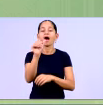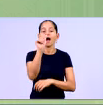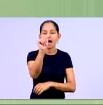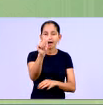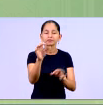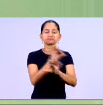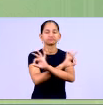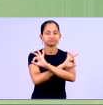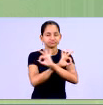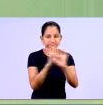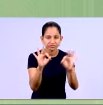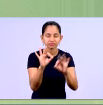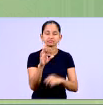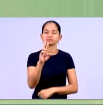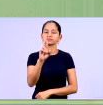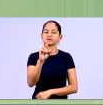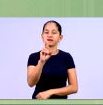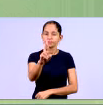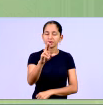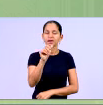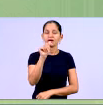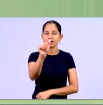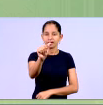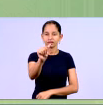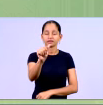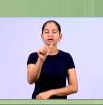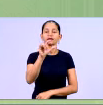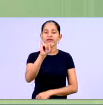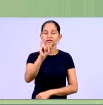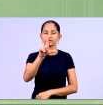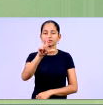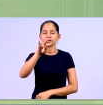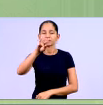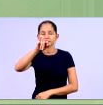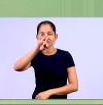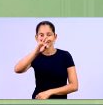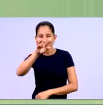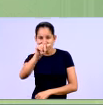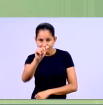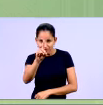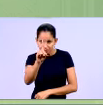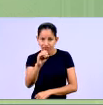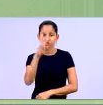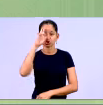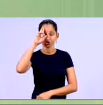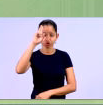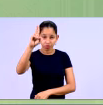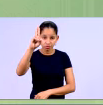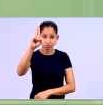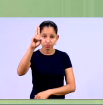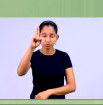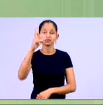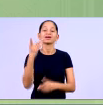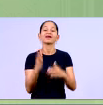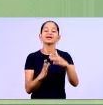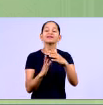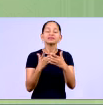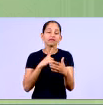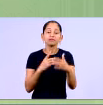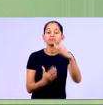perfeito. Sociedade comandita por ação, ilimitada para diretores e